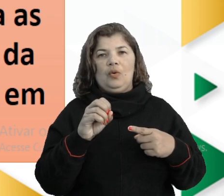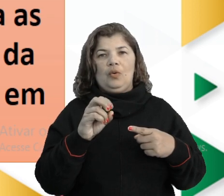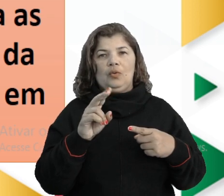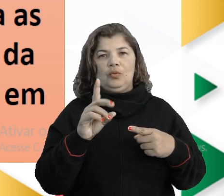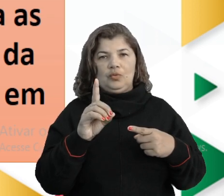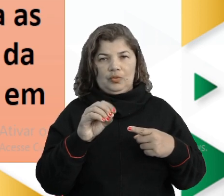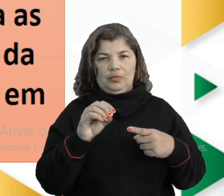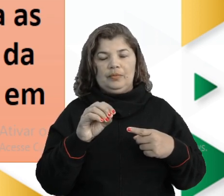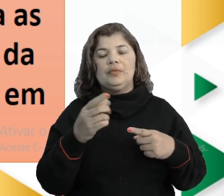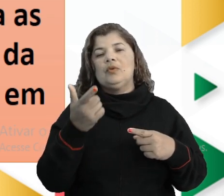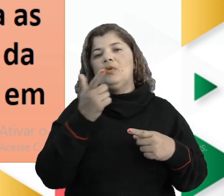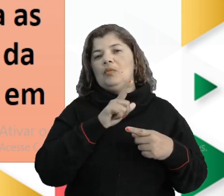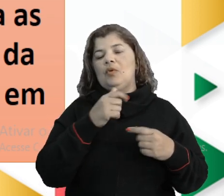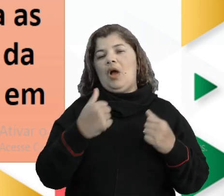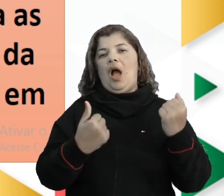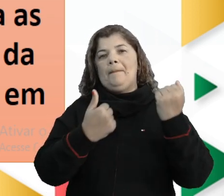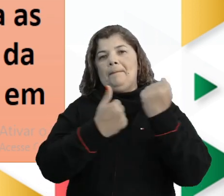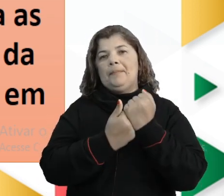o apoio